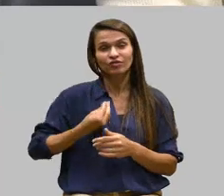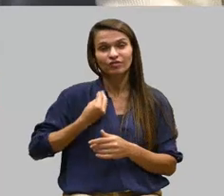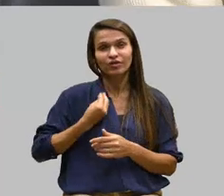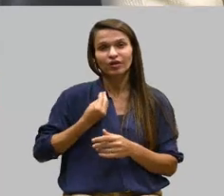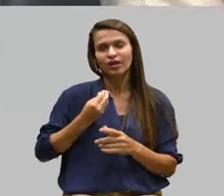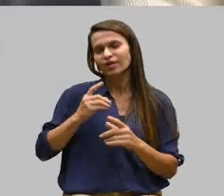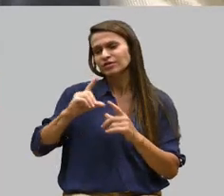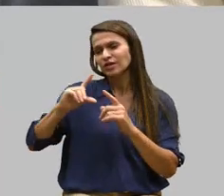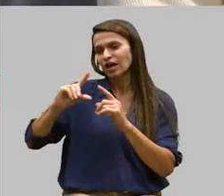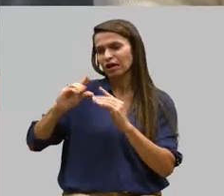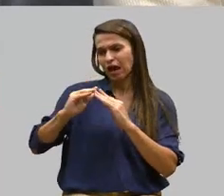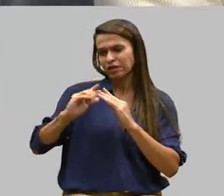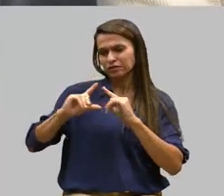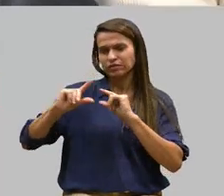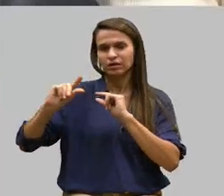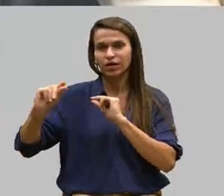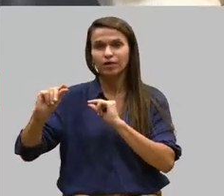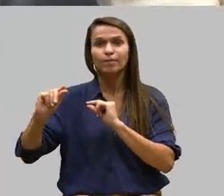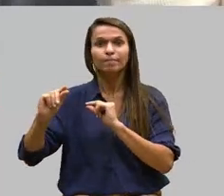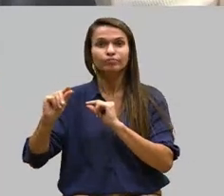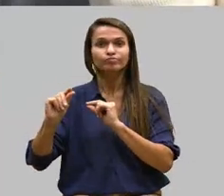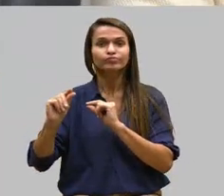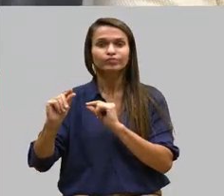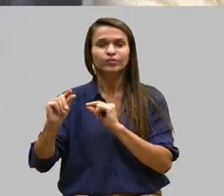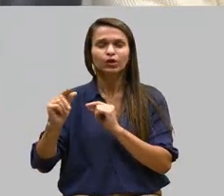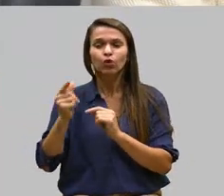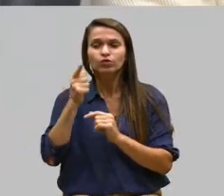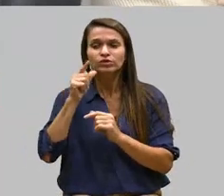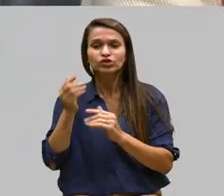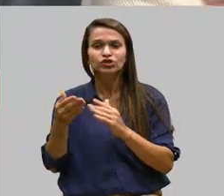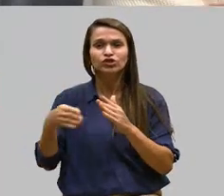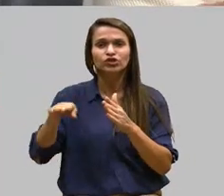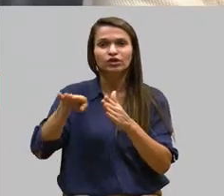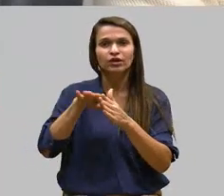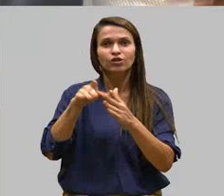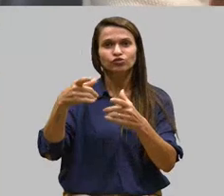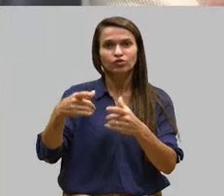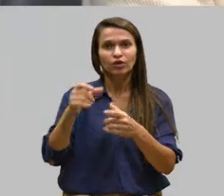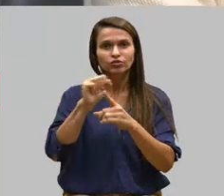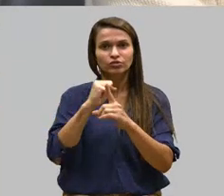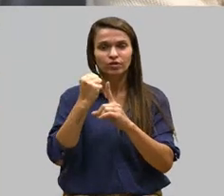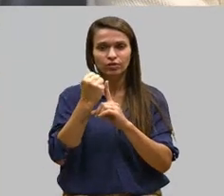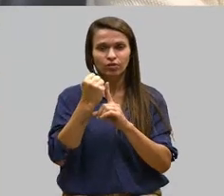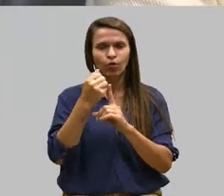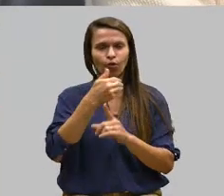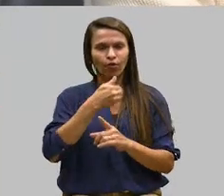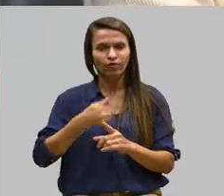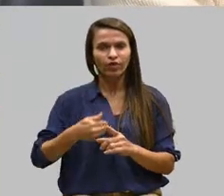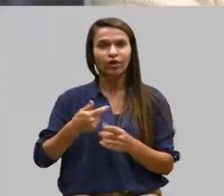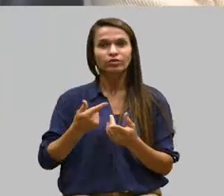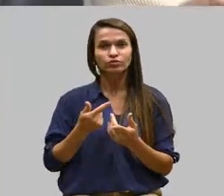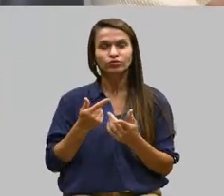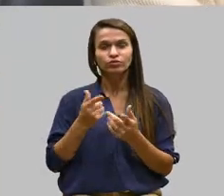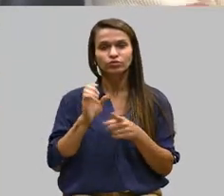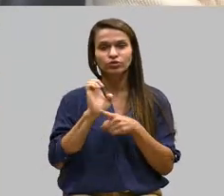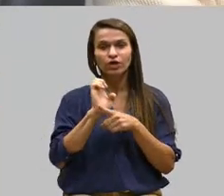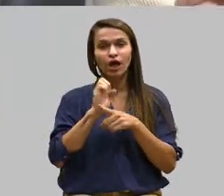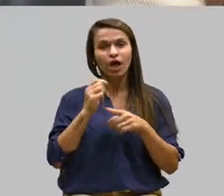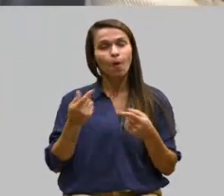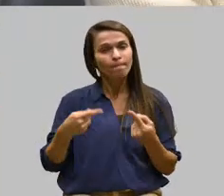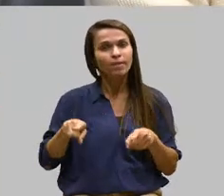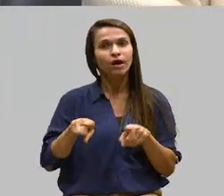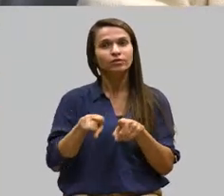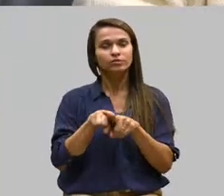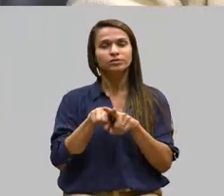espaços sociais infelizmente nós temos trabalhado e o do estado é um grande parceiro a Bete Jucá é uma grande